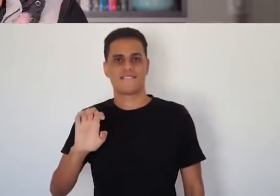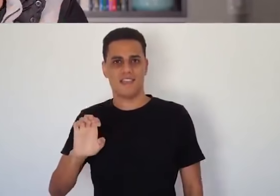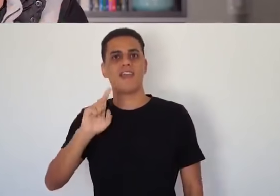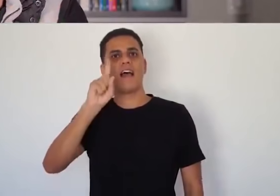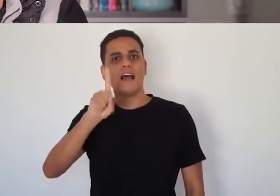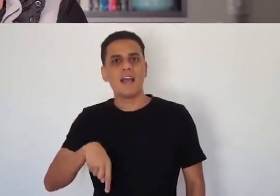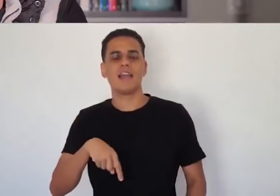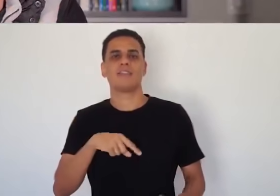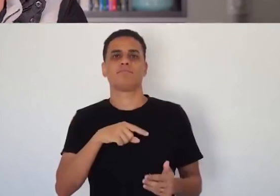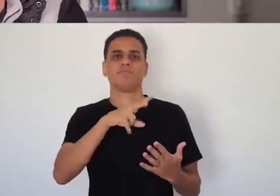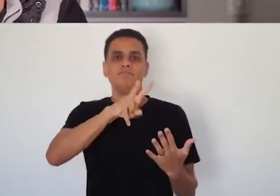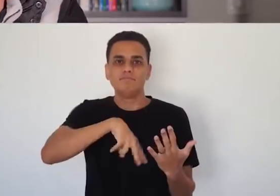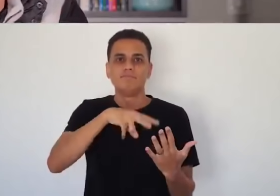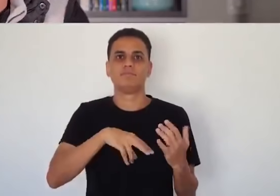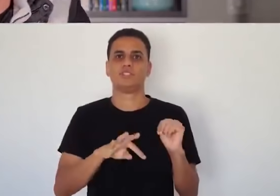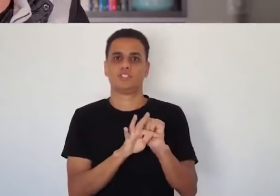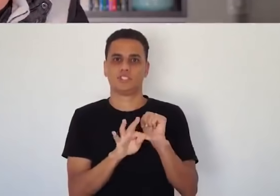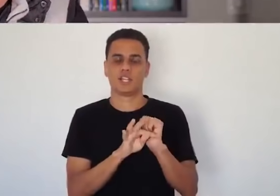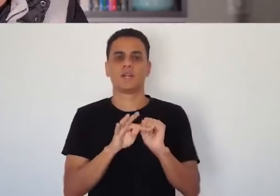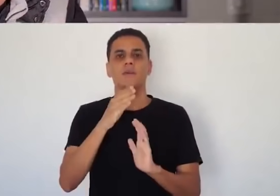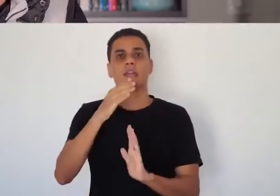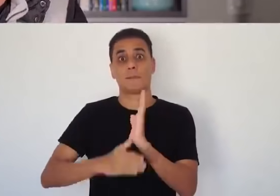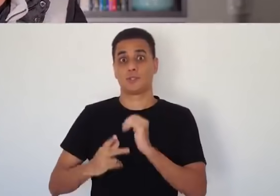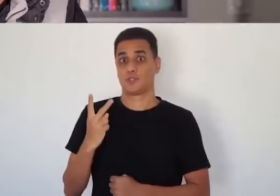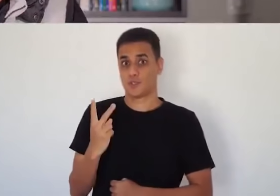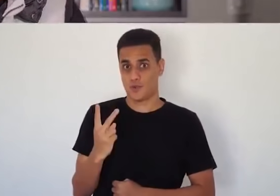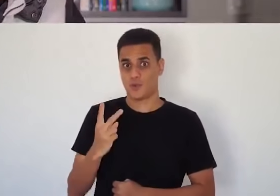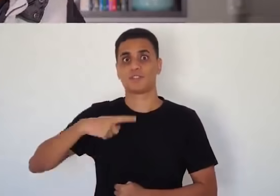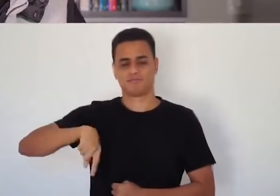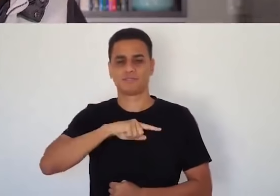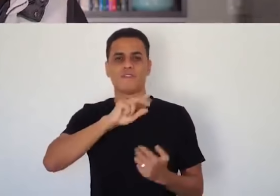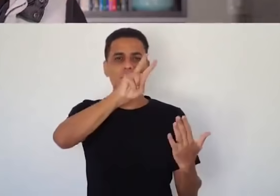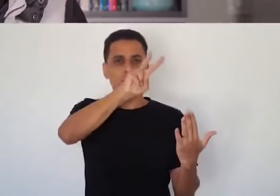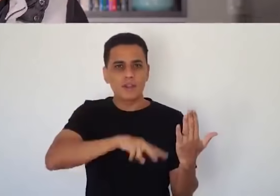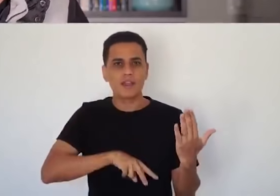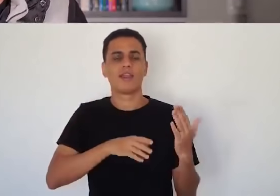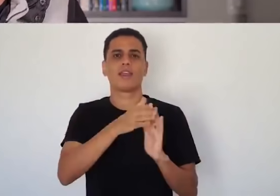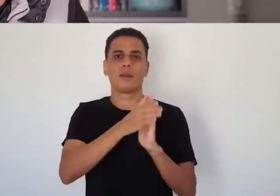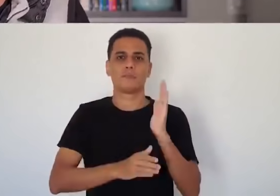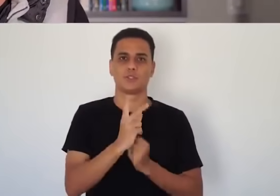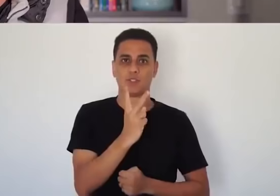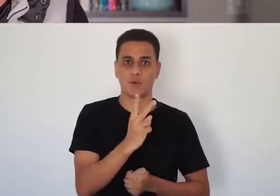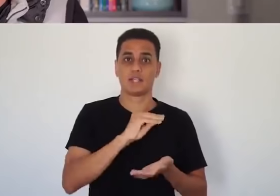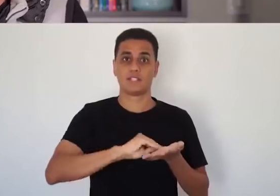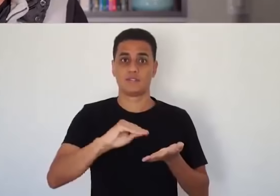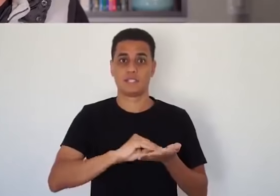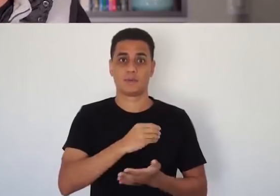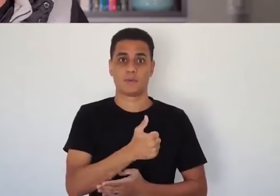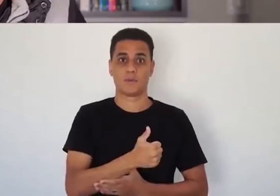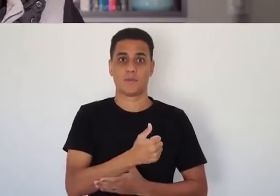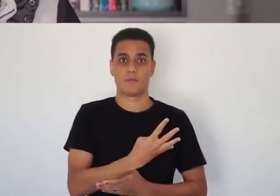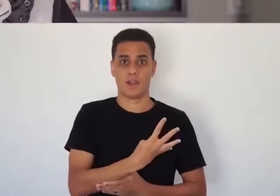estamos estudando a Epístola de Tiago e hoje vamos entrar no capítulo 2. Vamos ler juntos aqui o capítulo